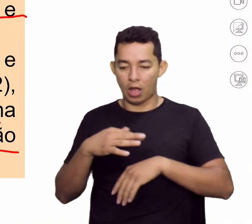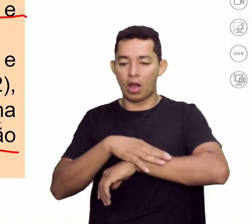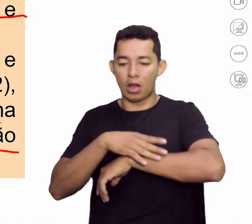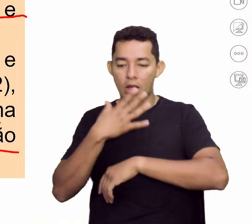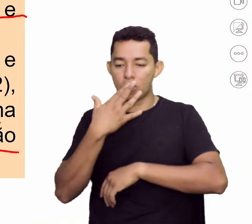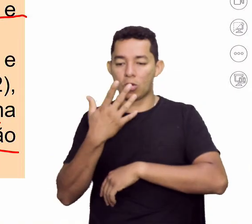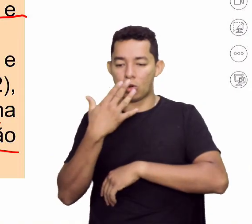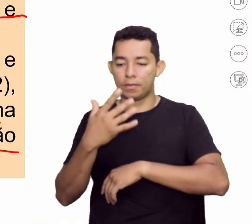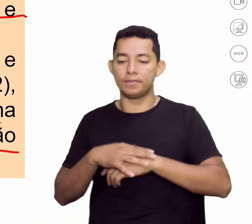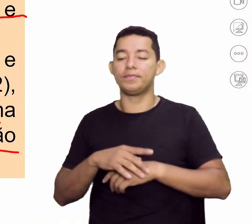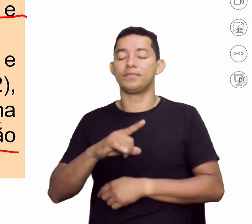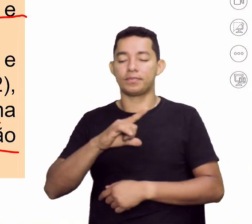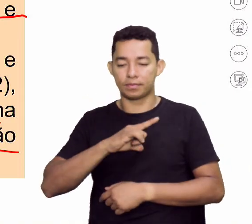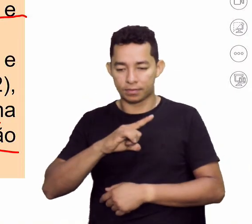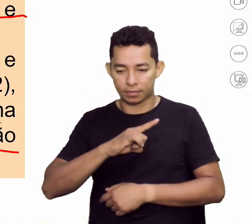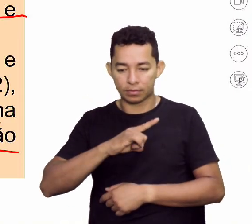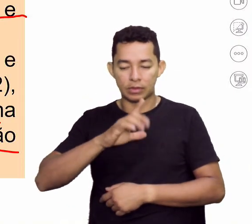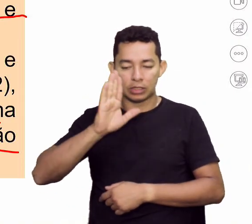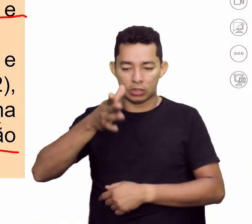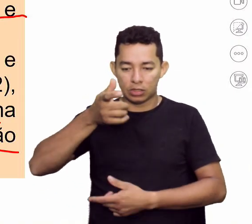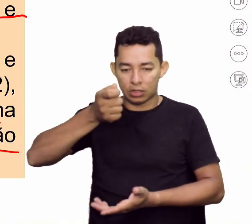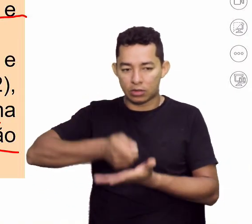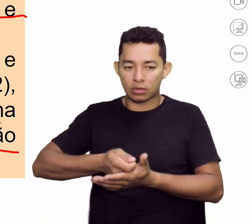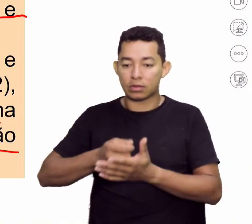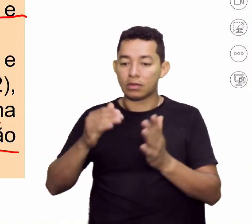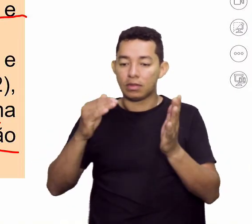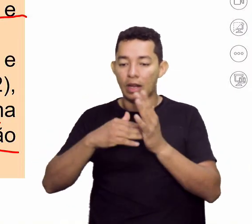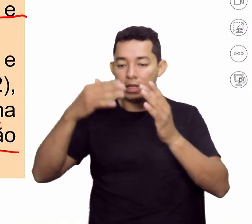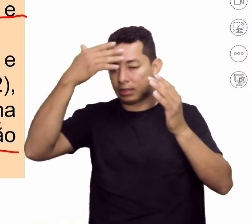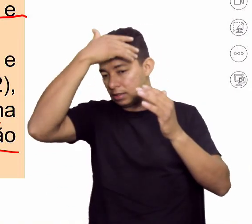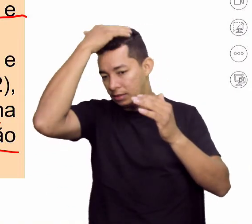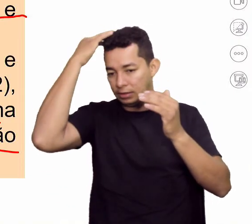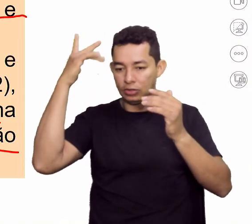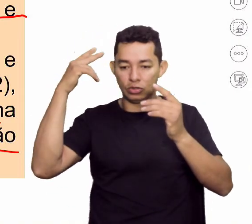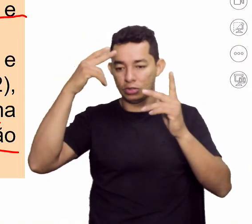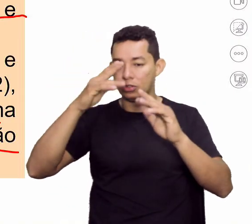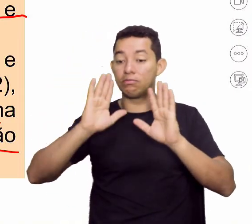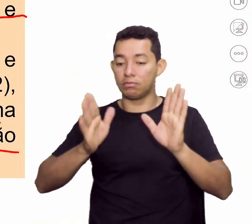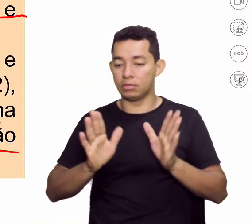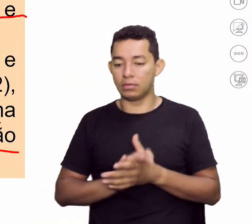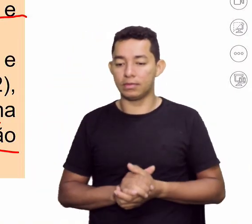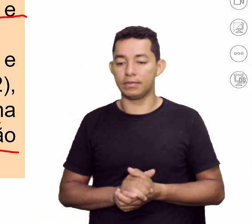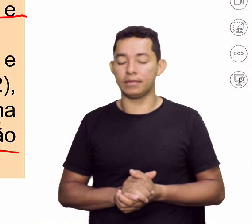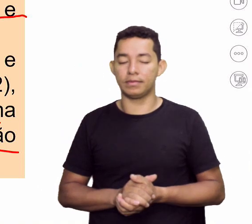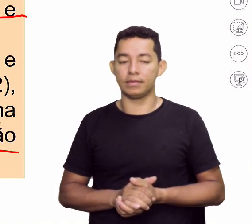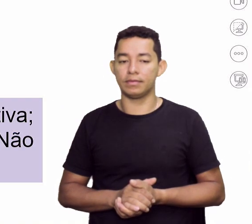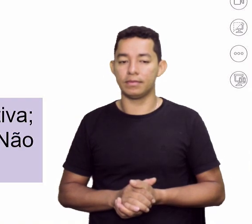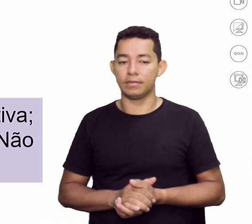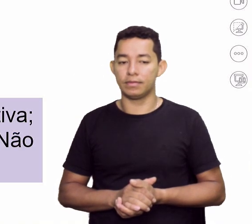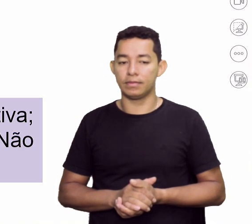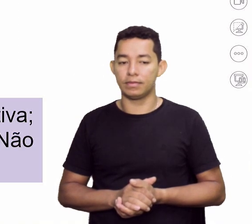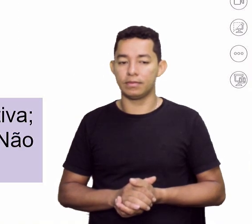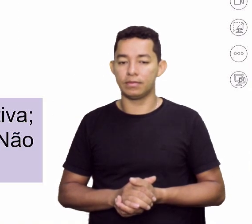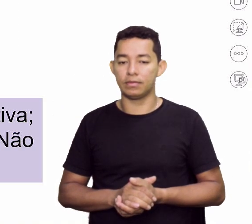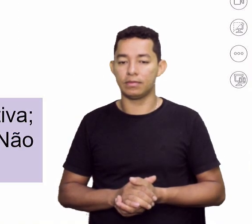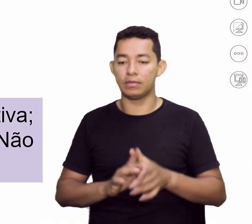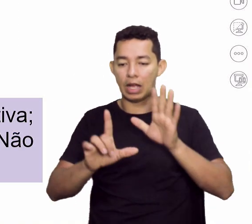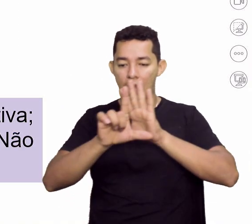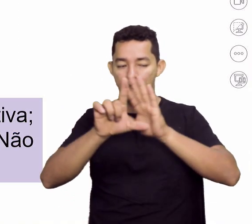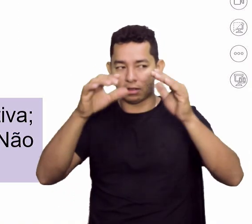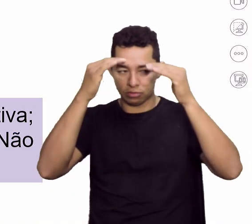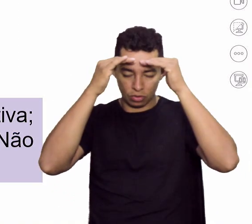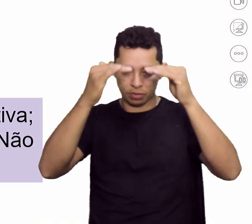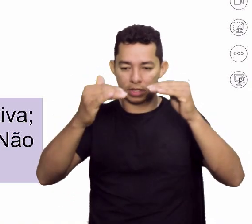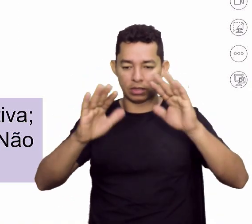era determinado, tá? Até o corte de cabelo. Então, a lei da frontalidade era barra